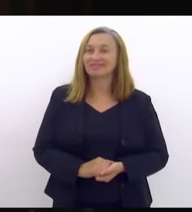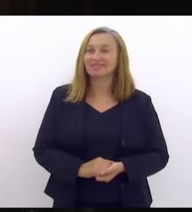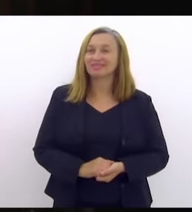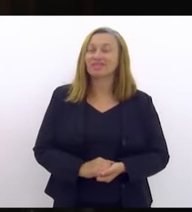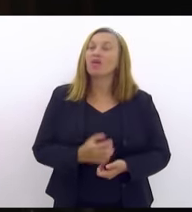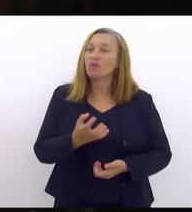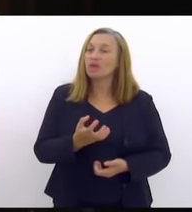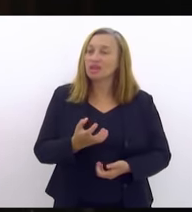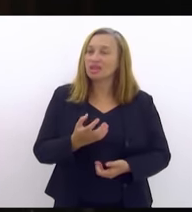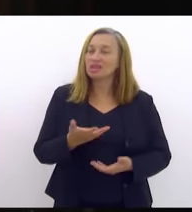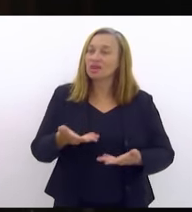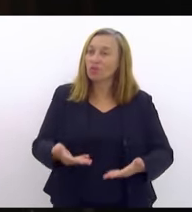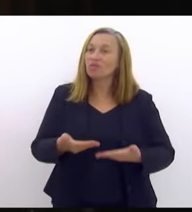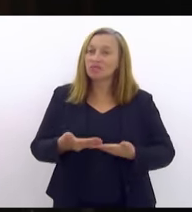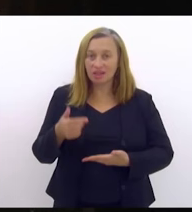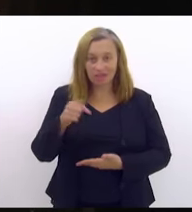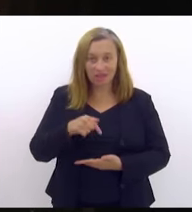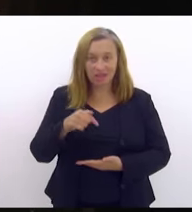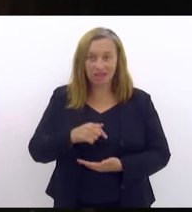Eu queria até convidar aqui